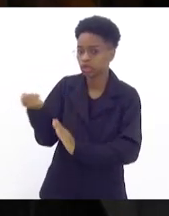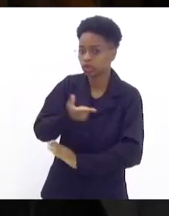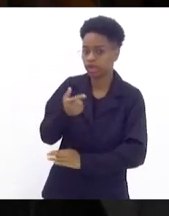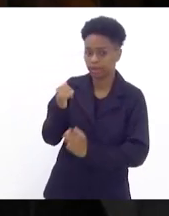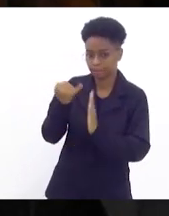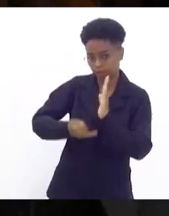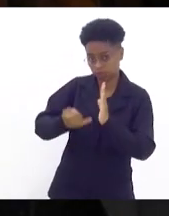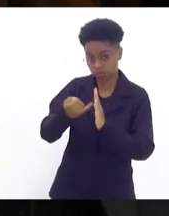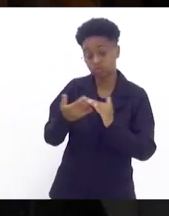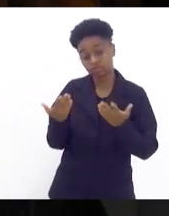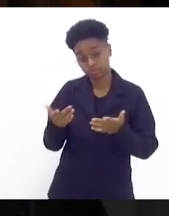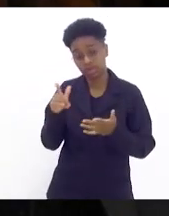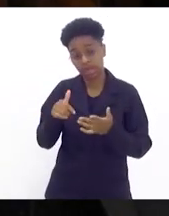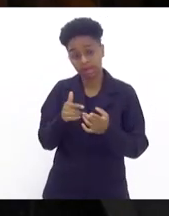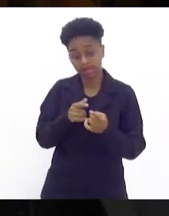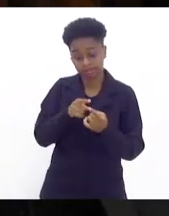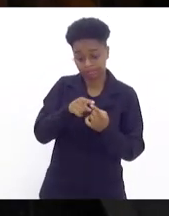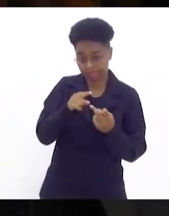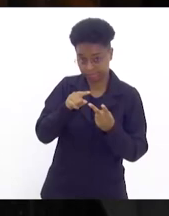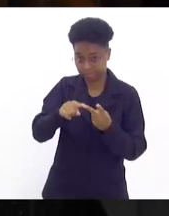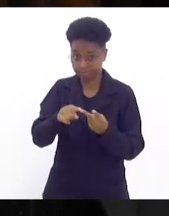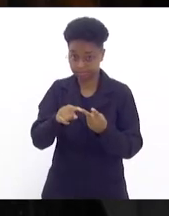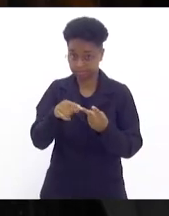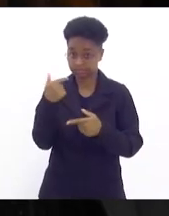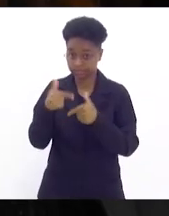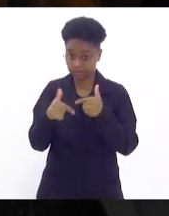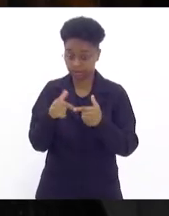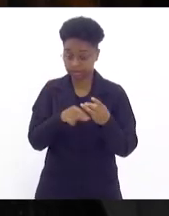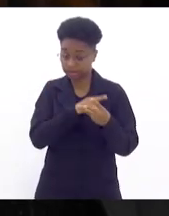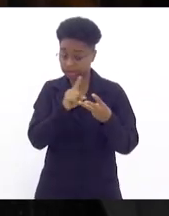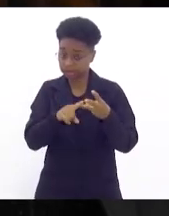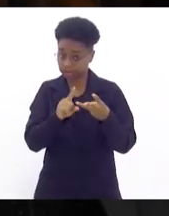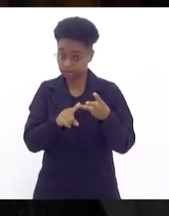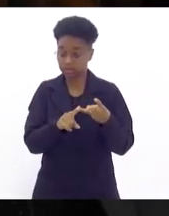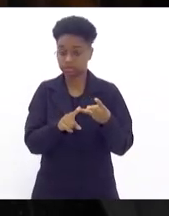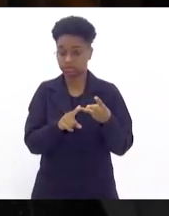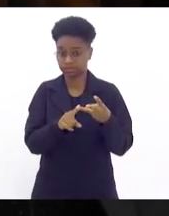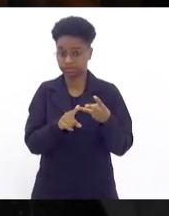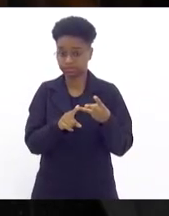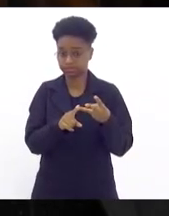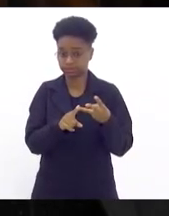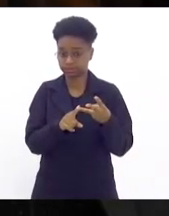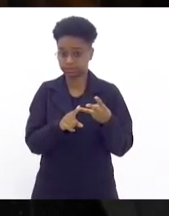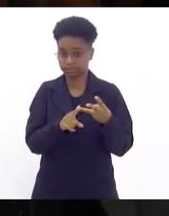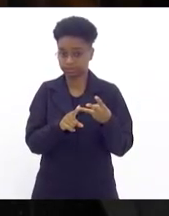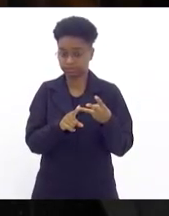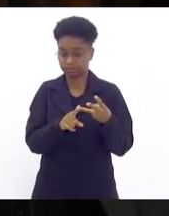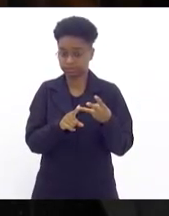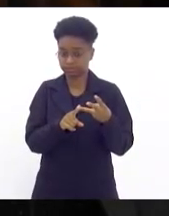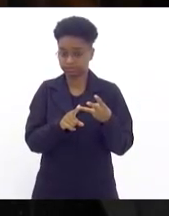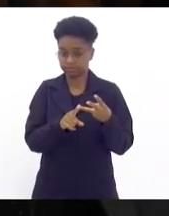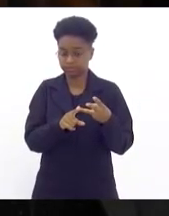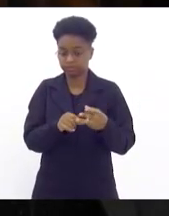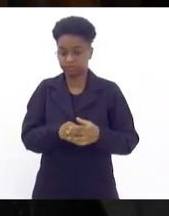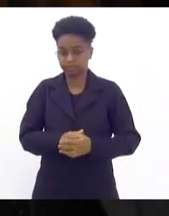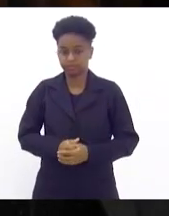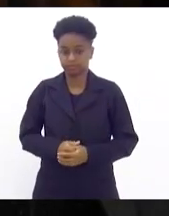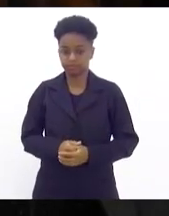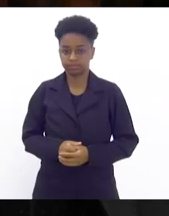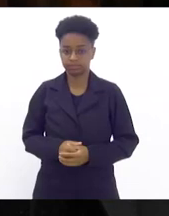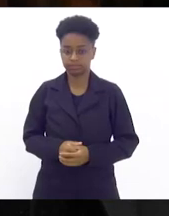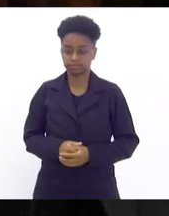é outra linha de trabalho a terceira linha de trabalho é